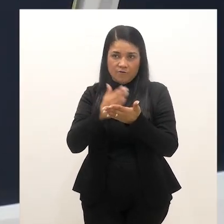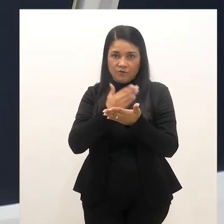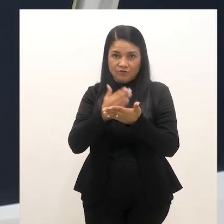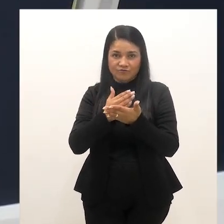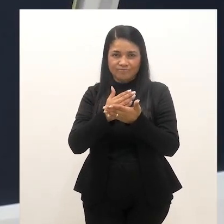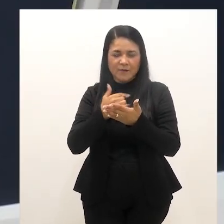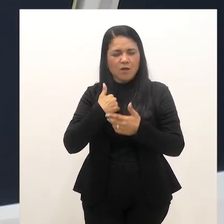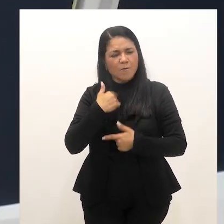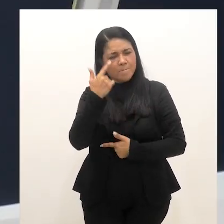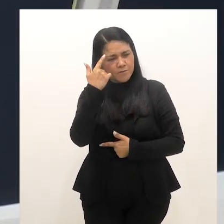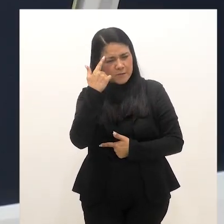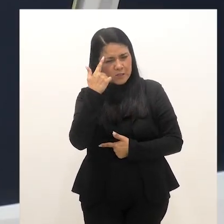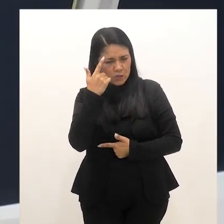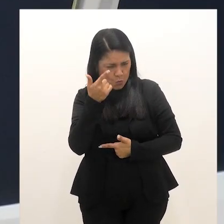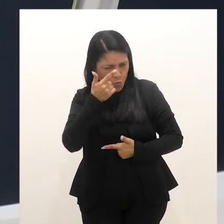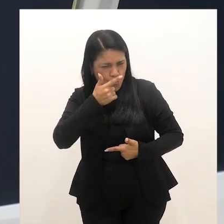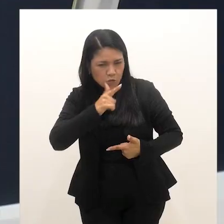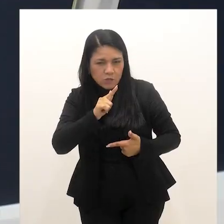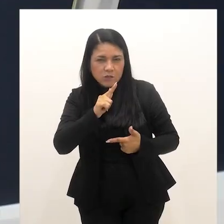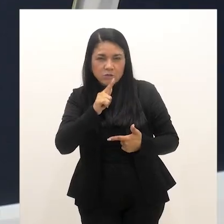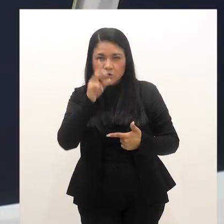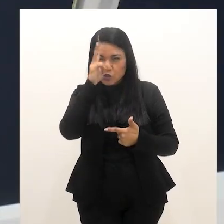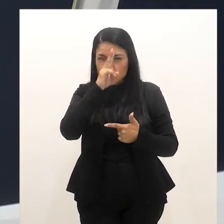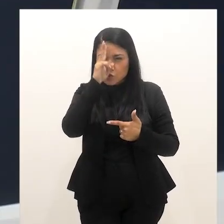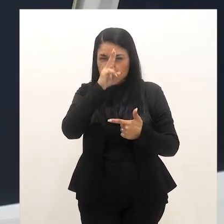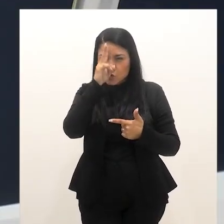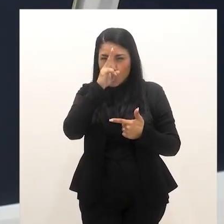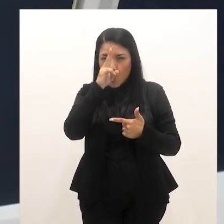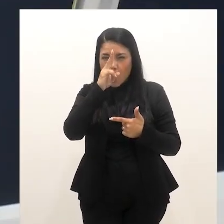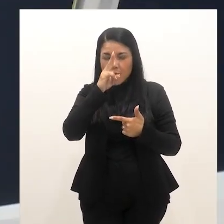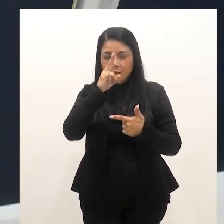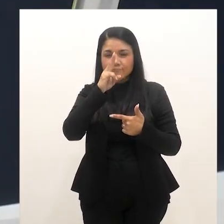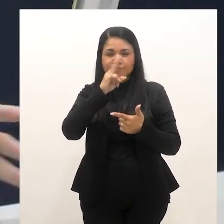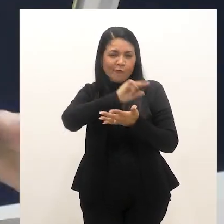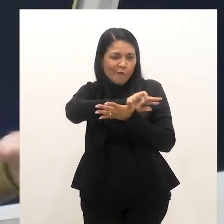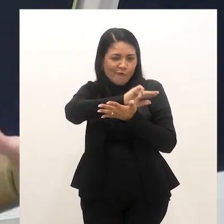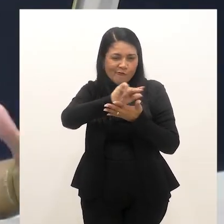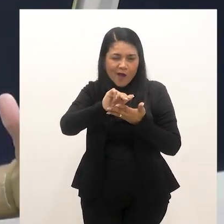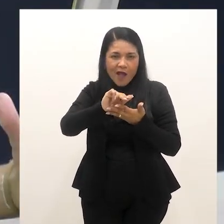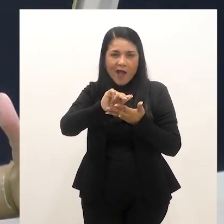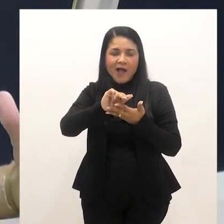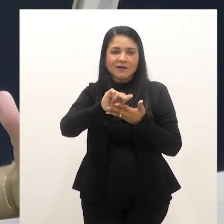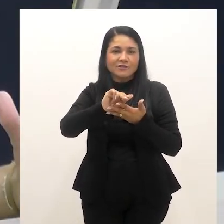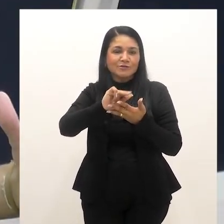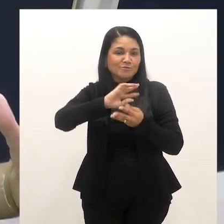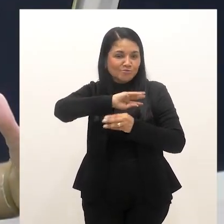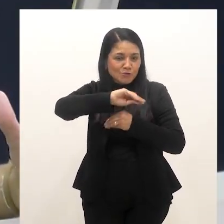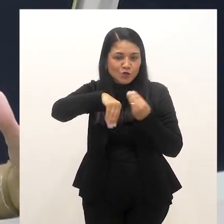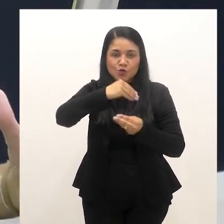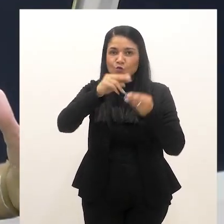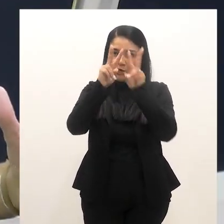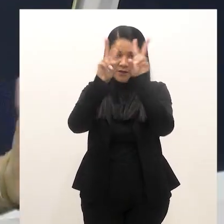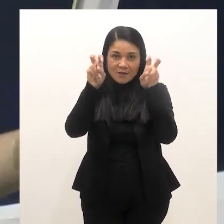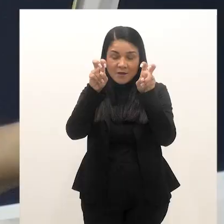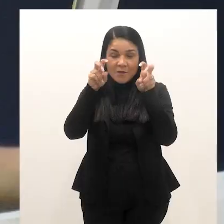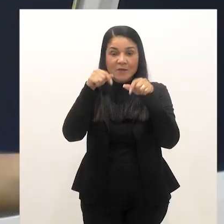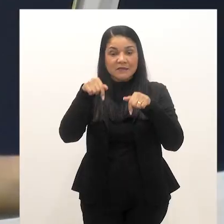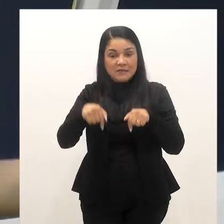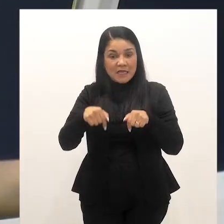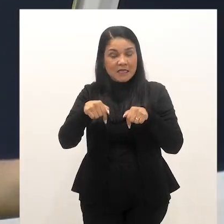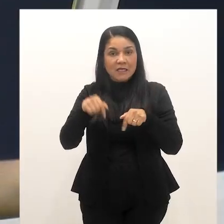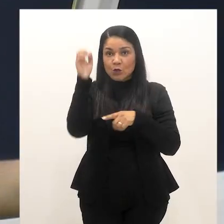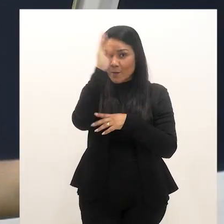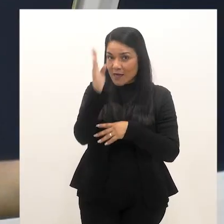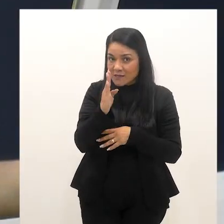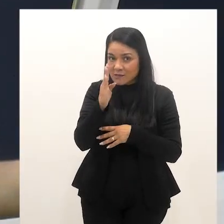que eu consigo escrever uma história dessas com todos os elementos que o Dan Brown usa, mas que se passasse no